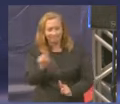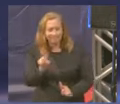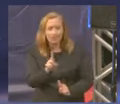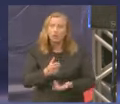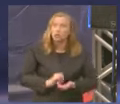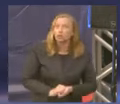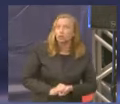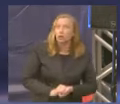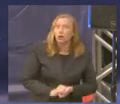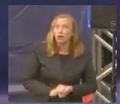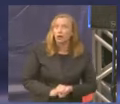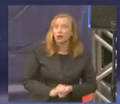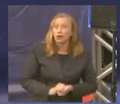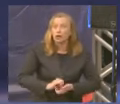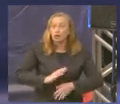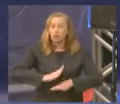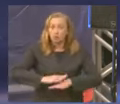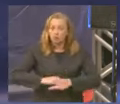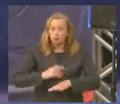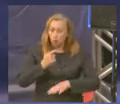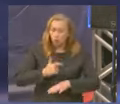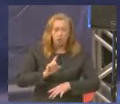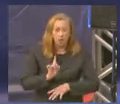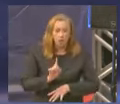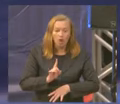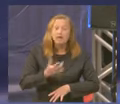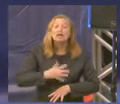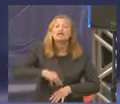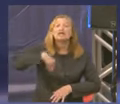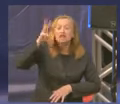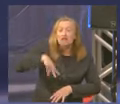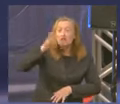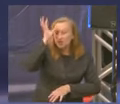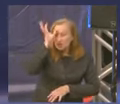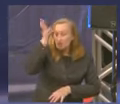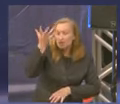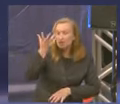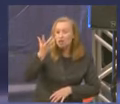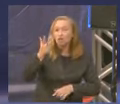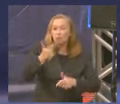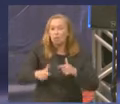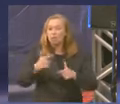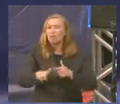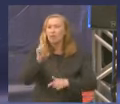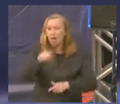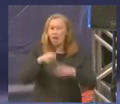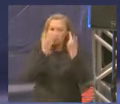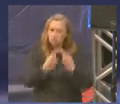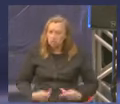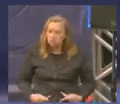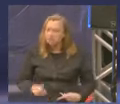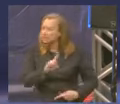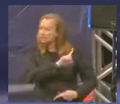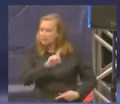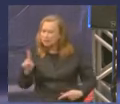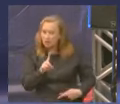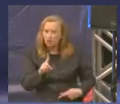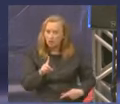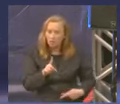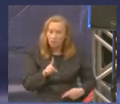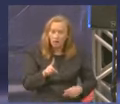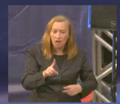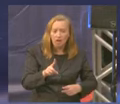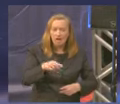vai ser a automação. Quem vai receber e resolver esses problemas são as pessoas e não as máquinas.